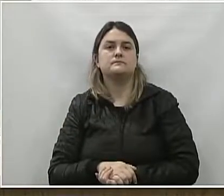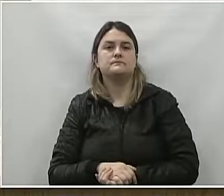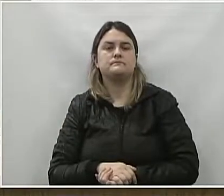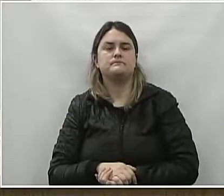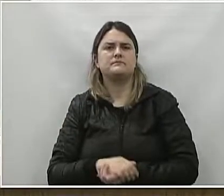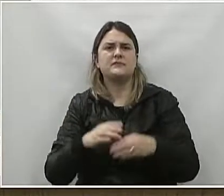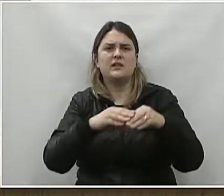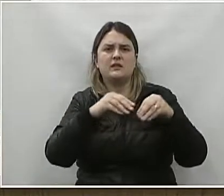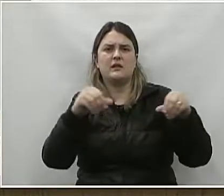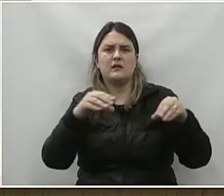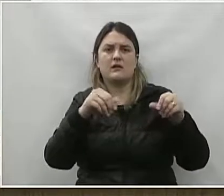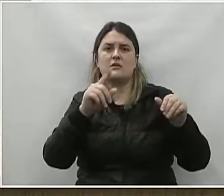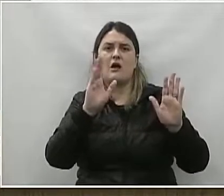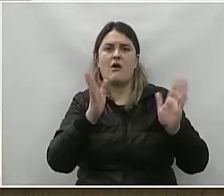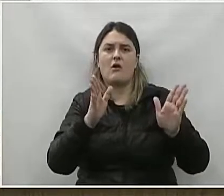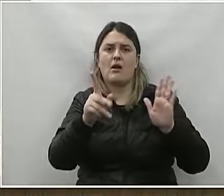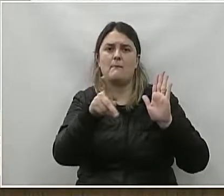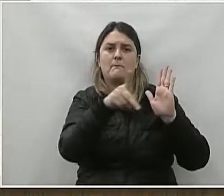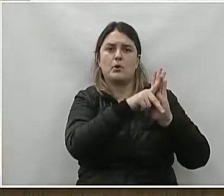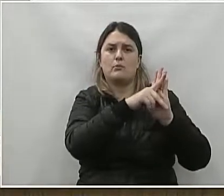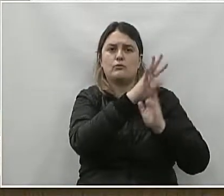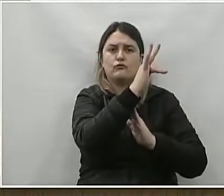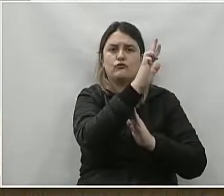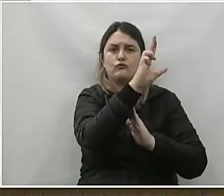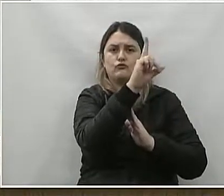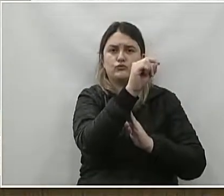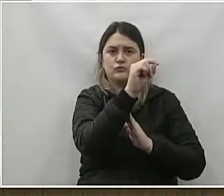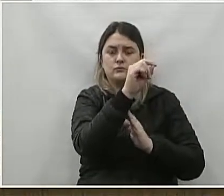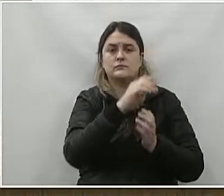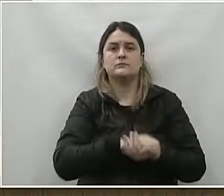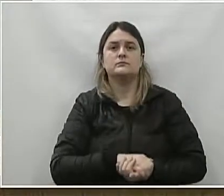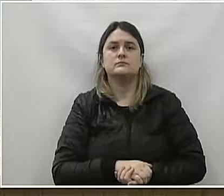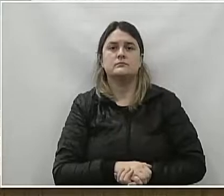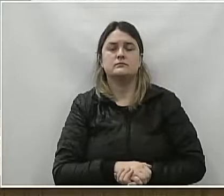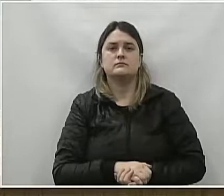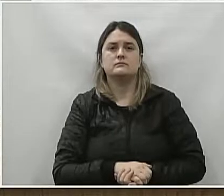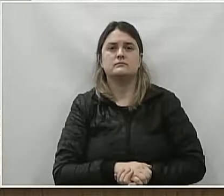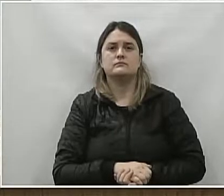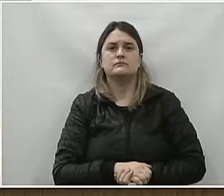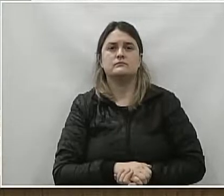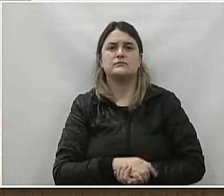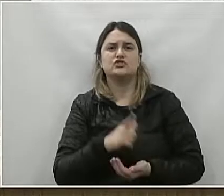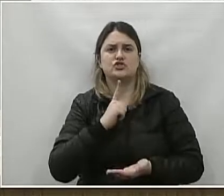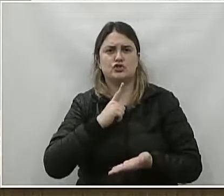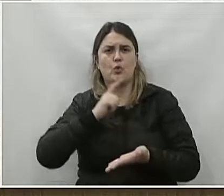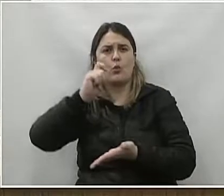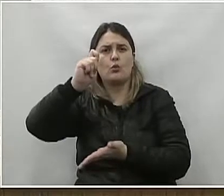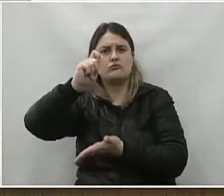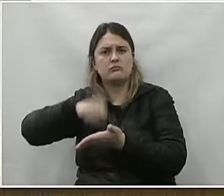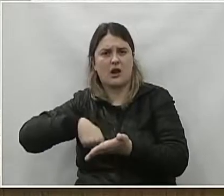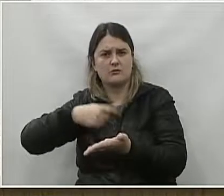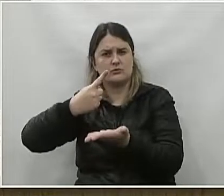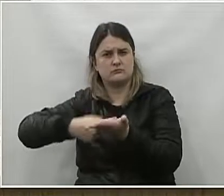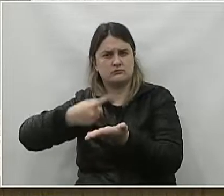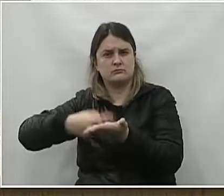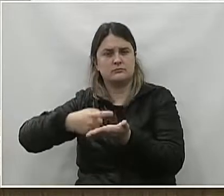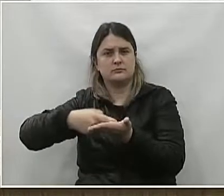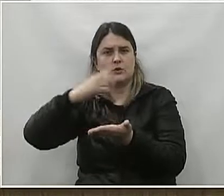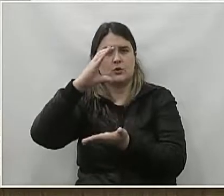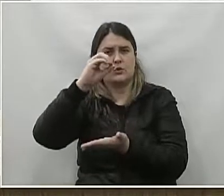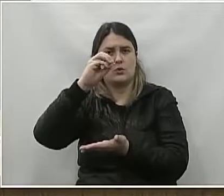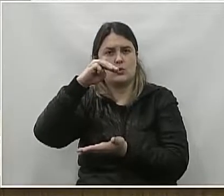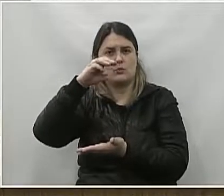o terreno ficou de propriedade do fundo. Tinha um comodato que foi feito também, né,